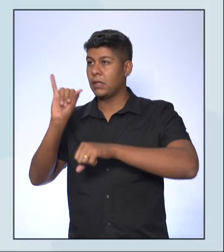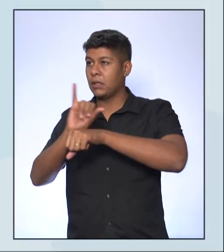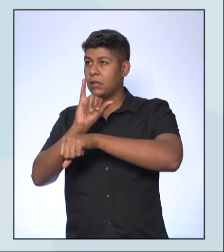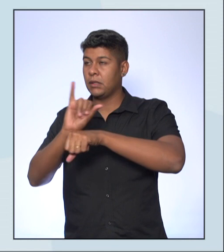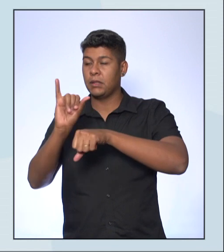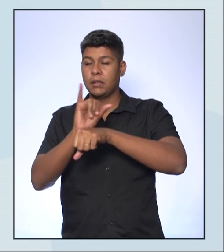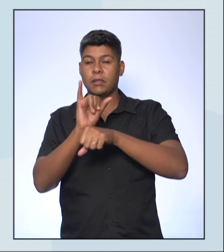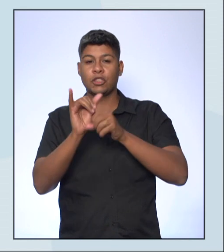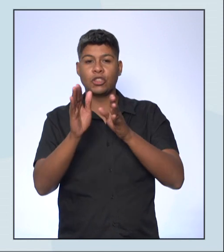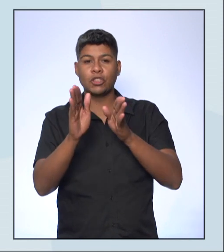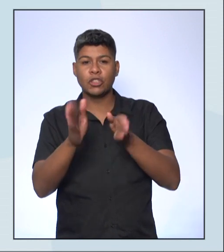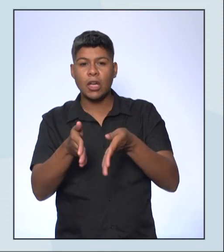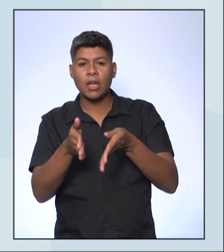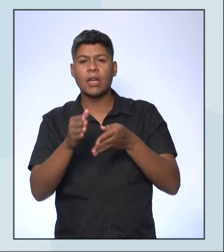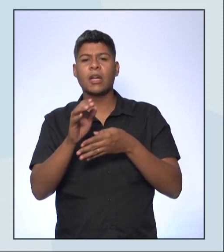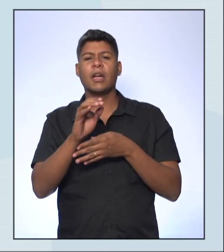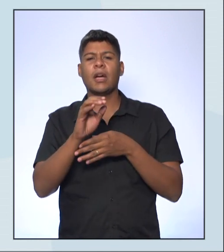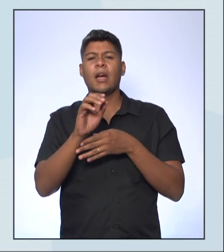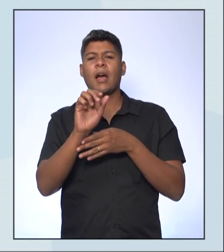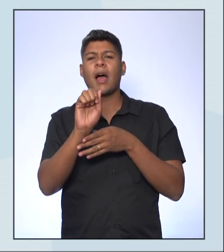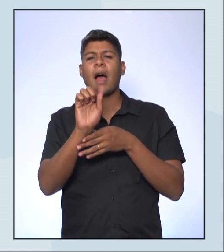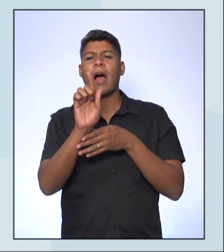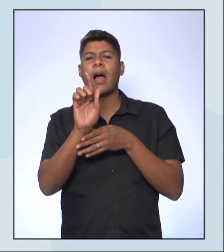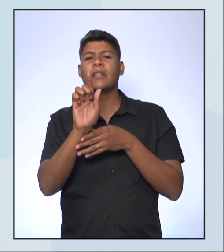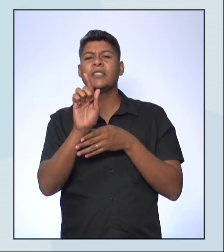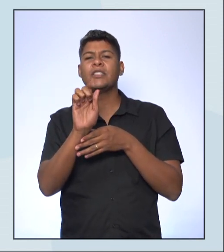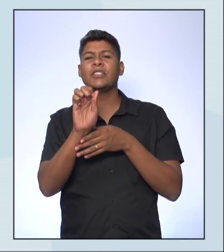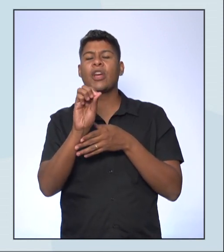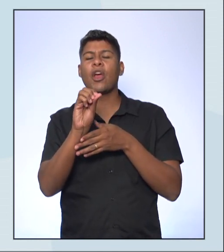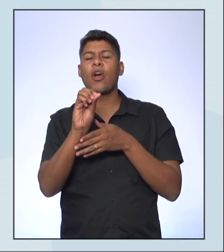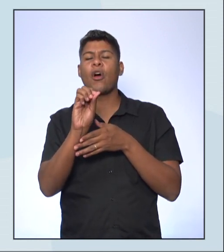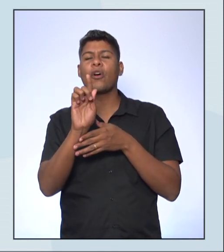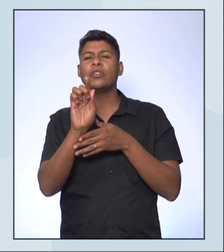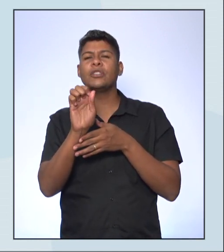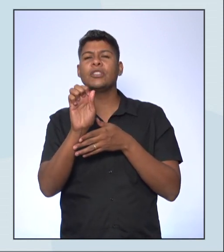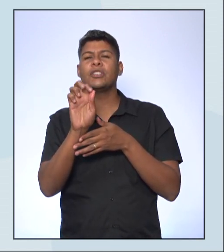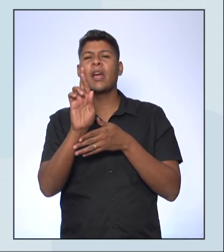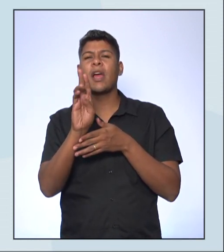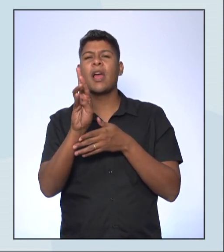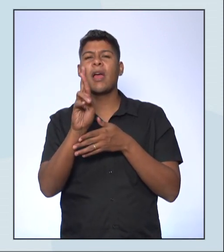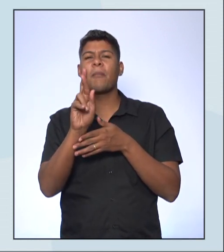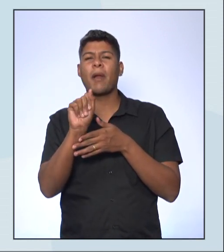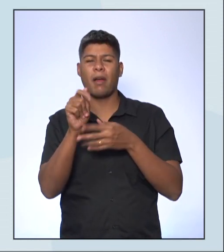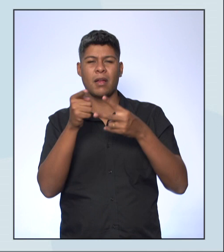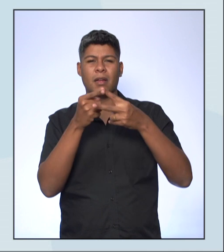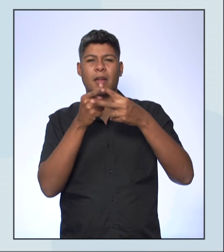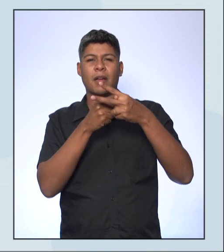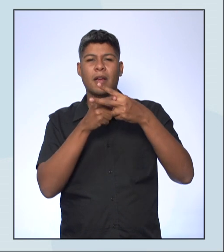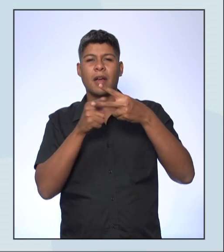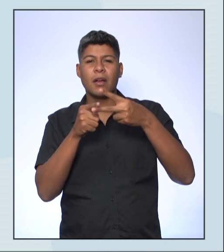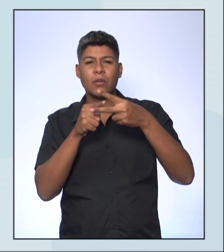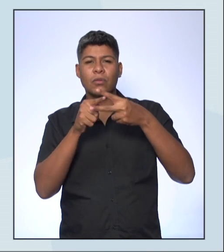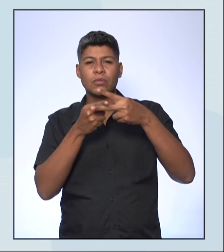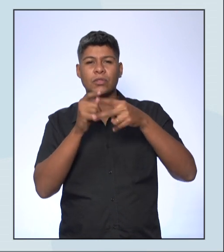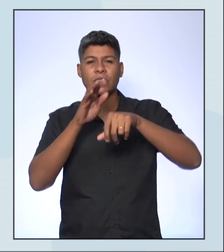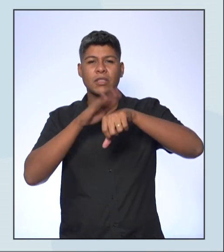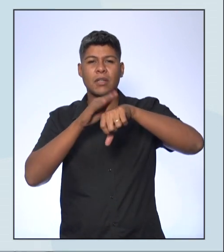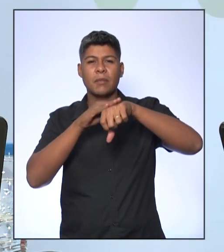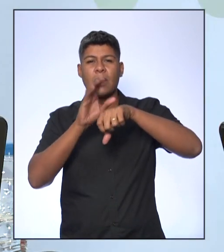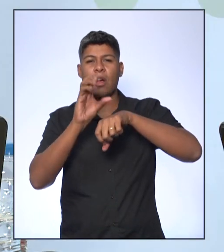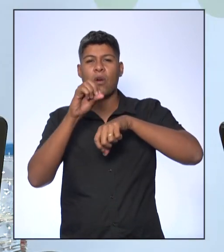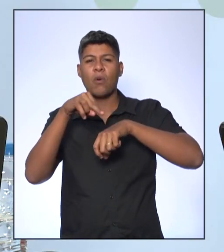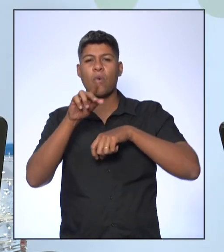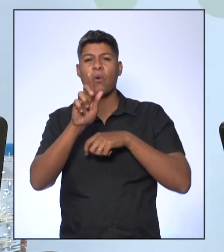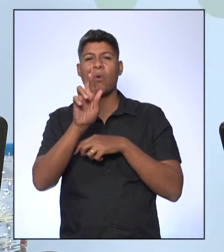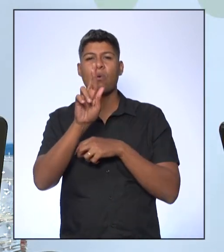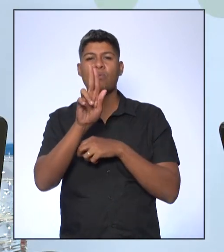que vocês tiveram no GeoGebra, né, Rafa? Eu me recordo, eu montei no GeoGebra ângulos congruentes, ou seja, ângulos